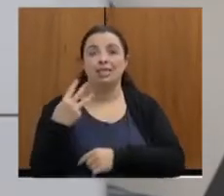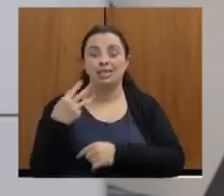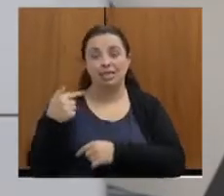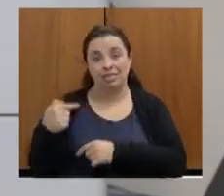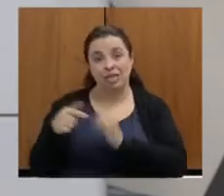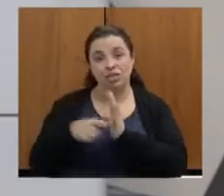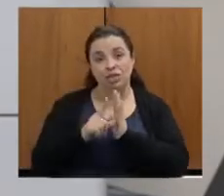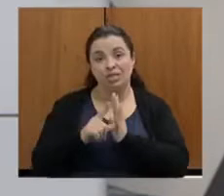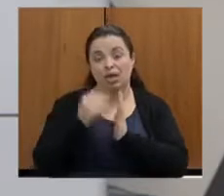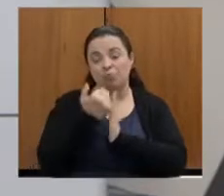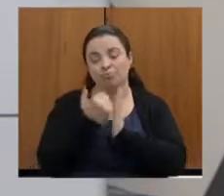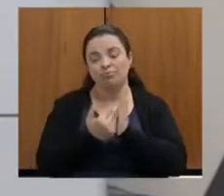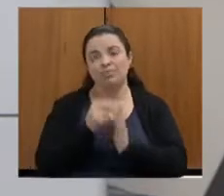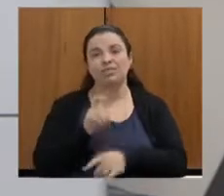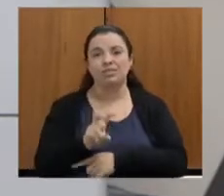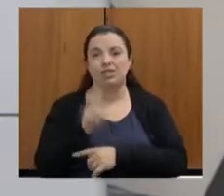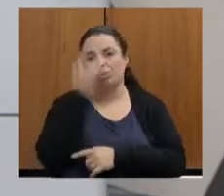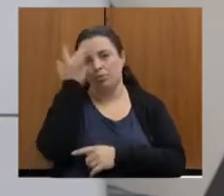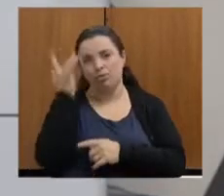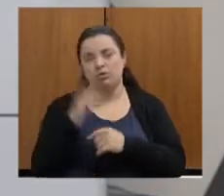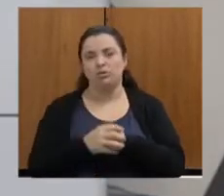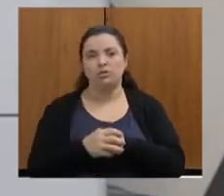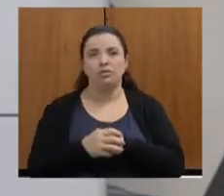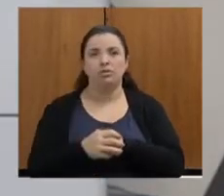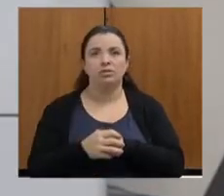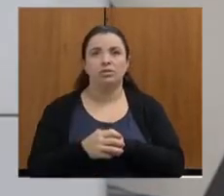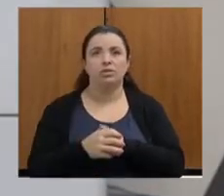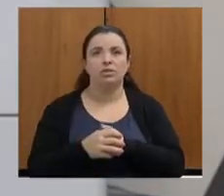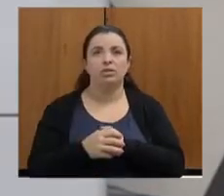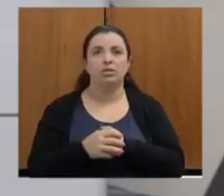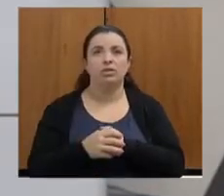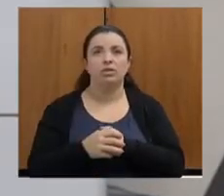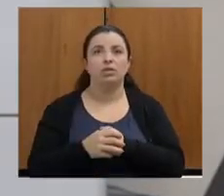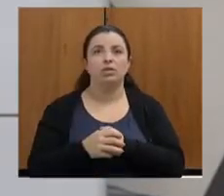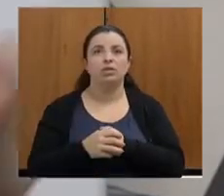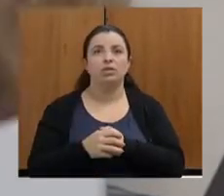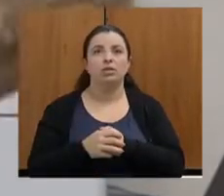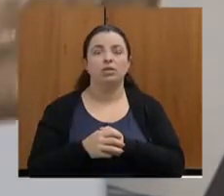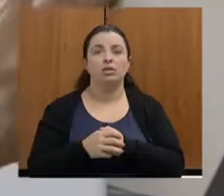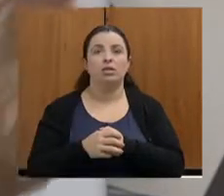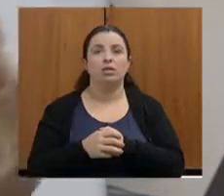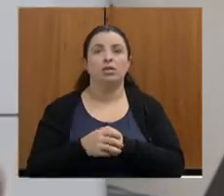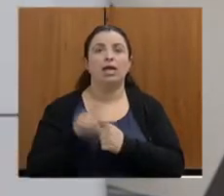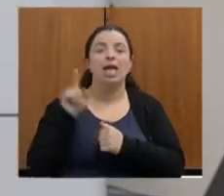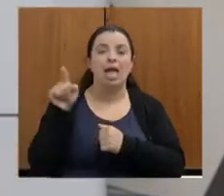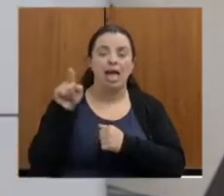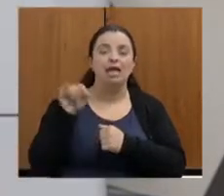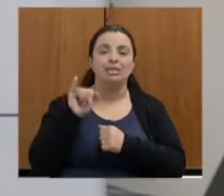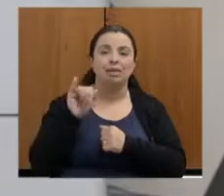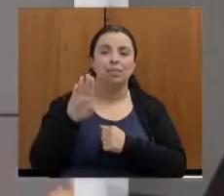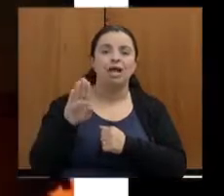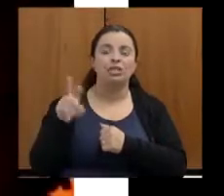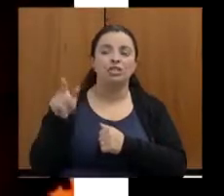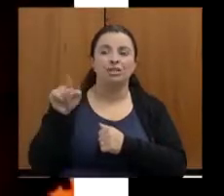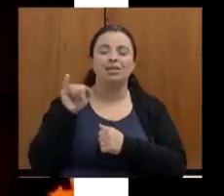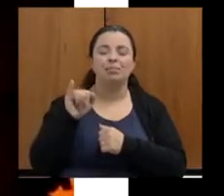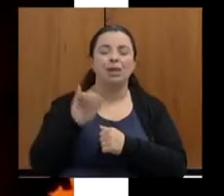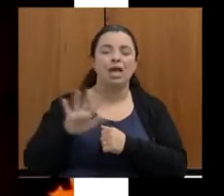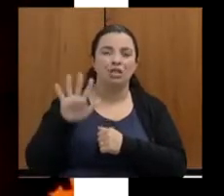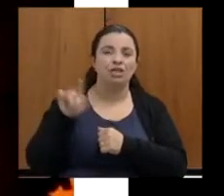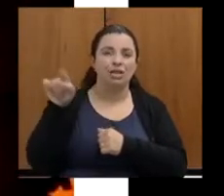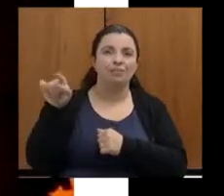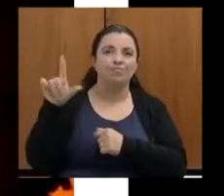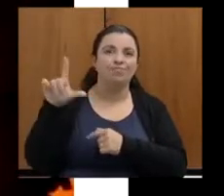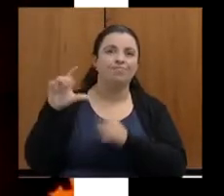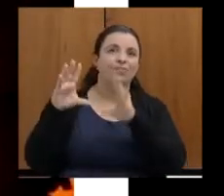coletivo né É pode passar e essa imagem né que é praticamente a imagem final